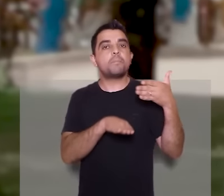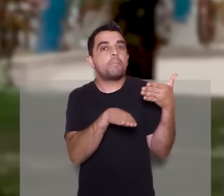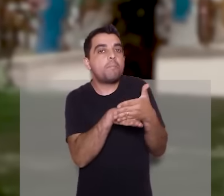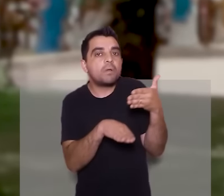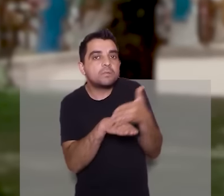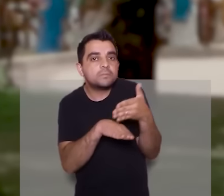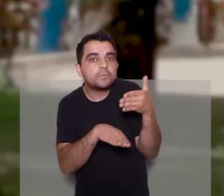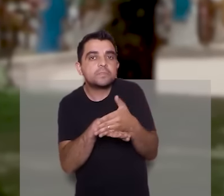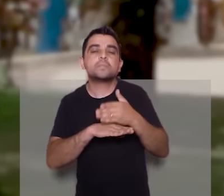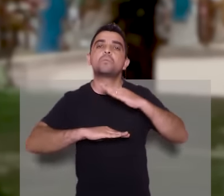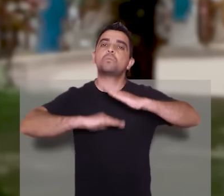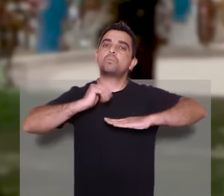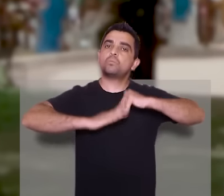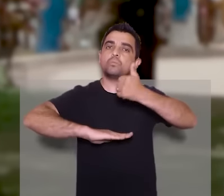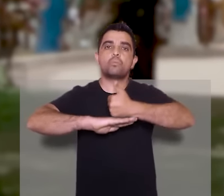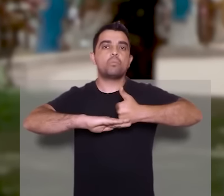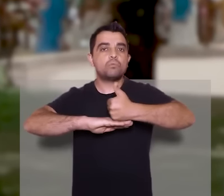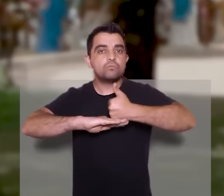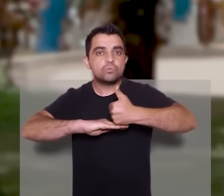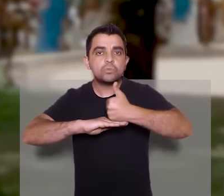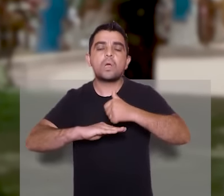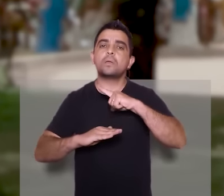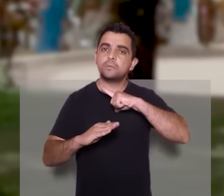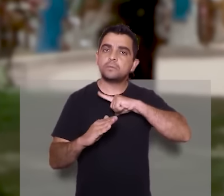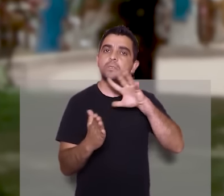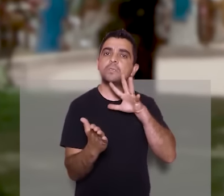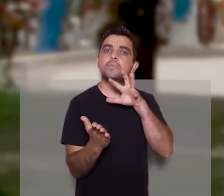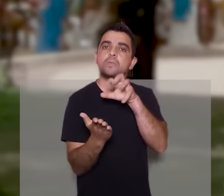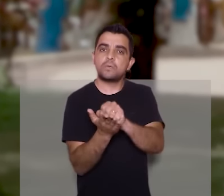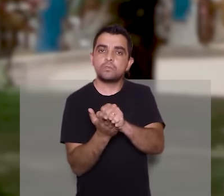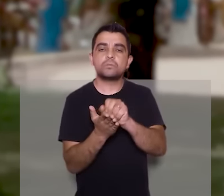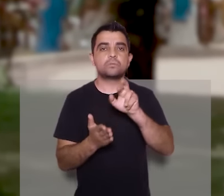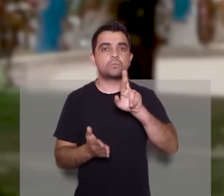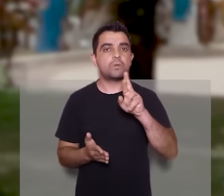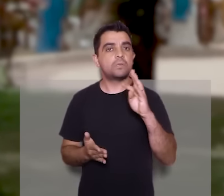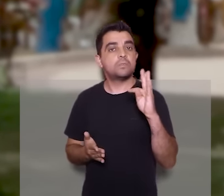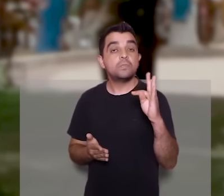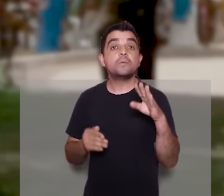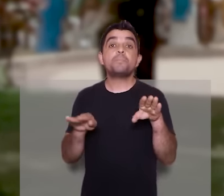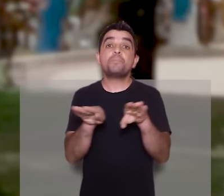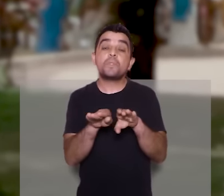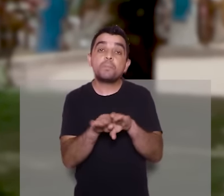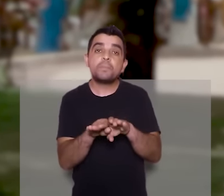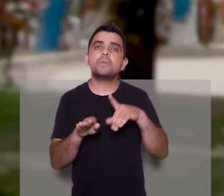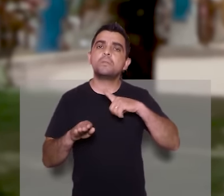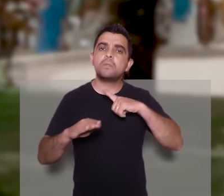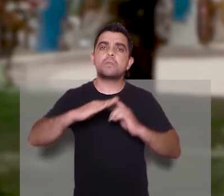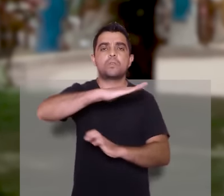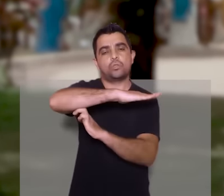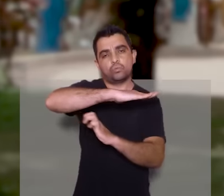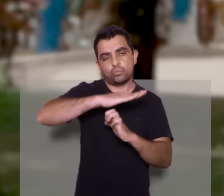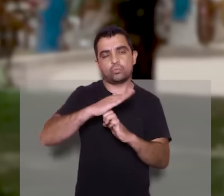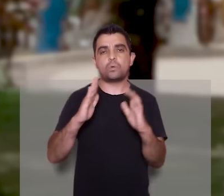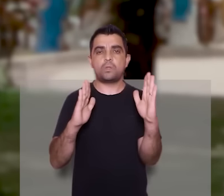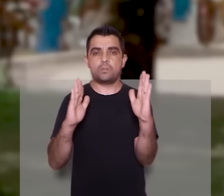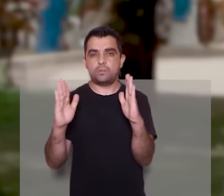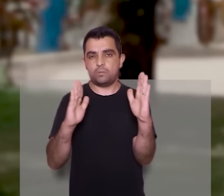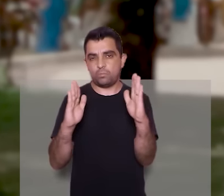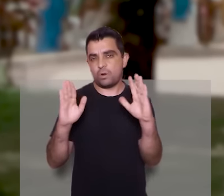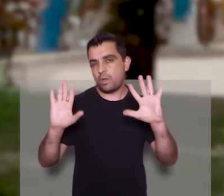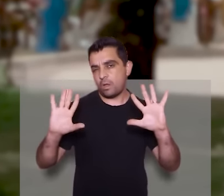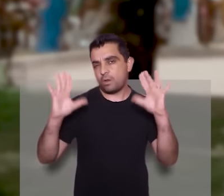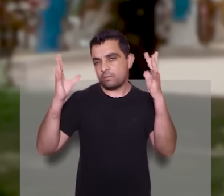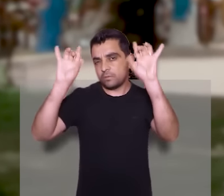É muito importante a participação dos profissionais, o registro da RT, tanto para